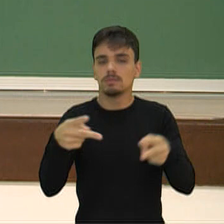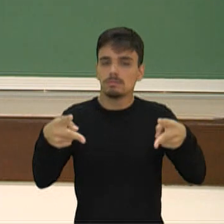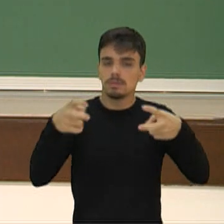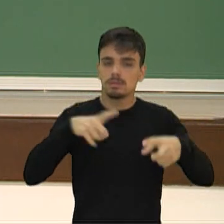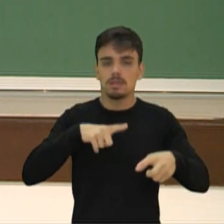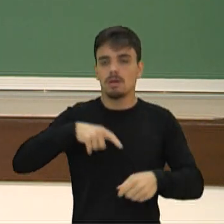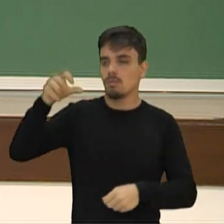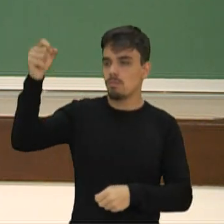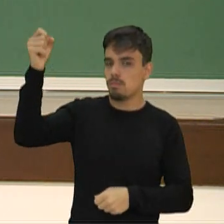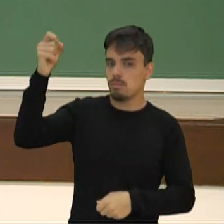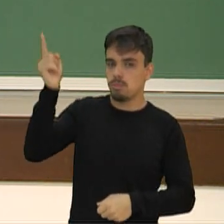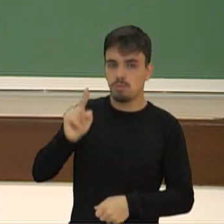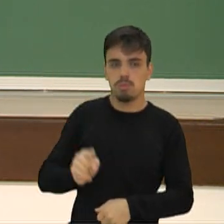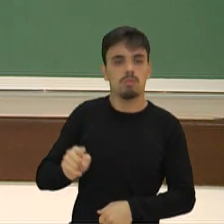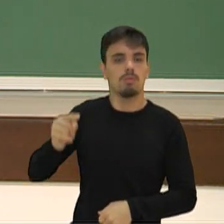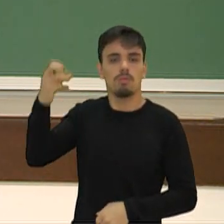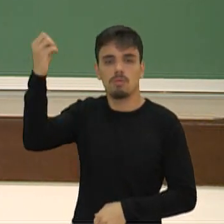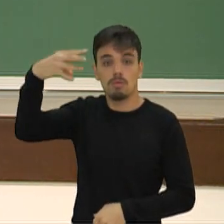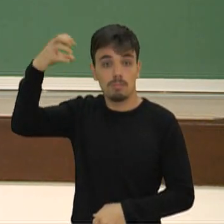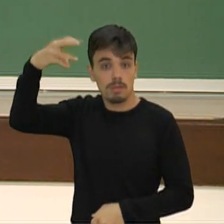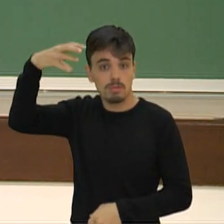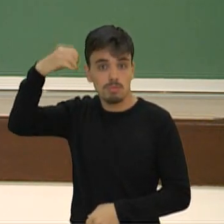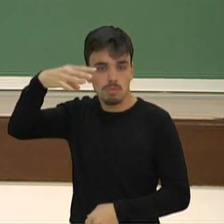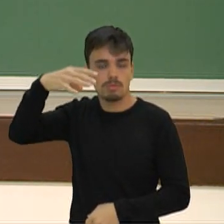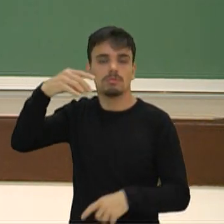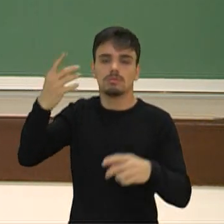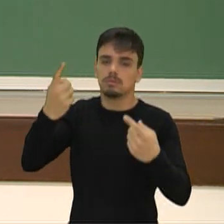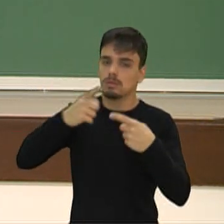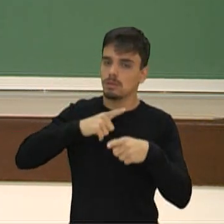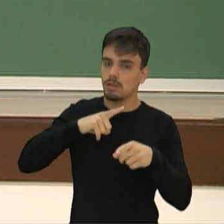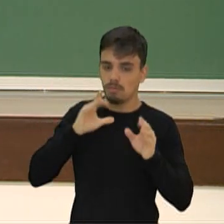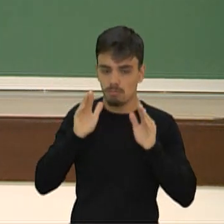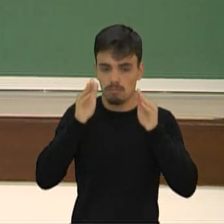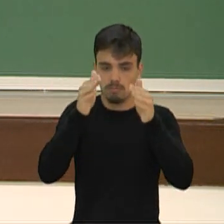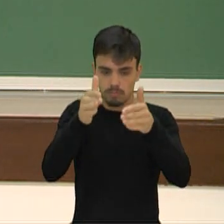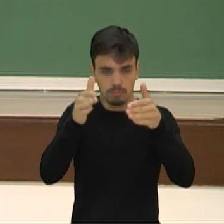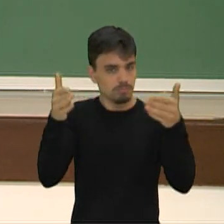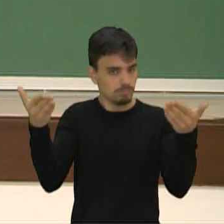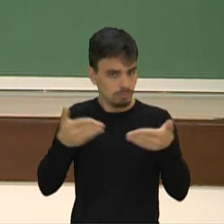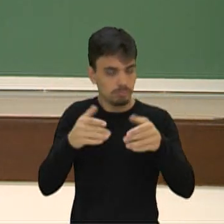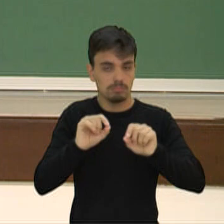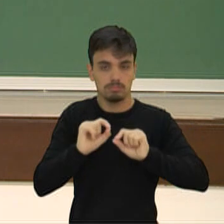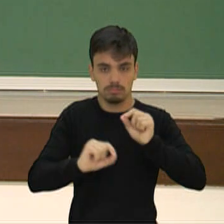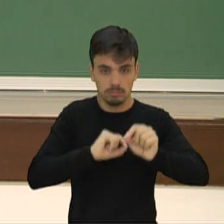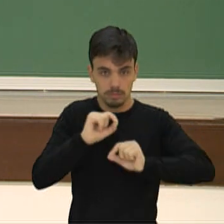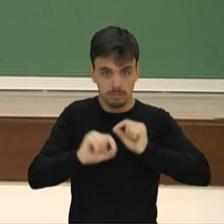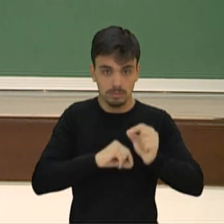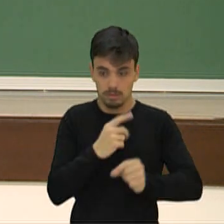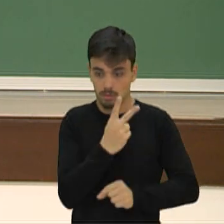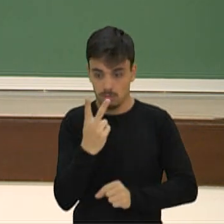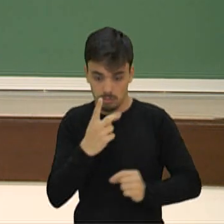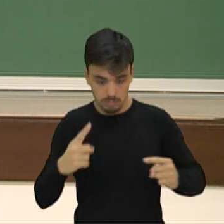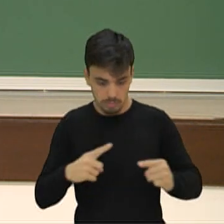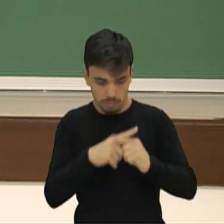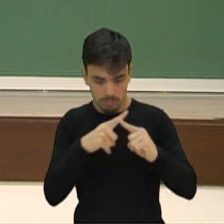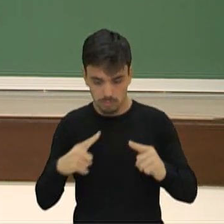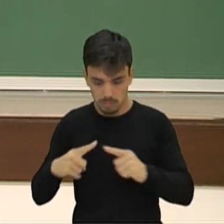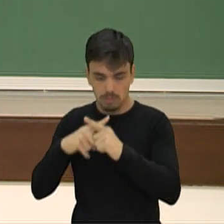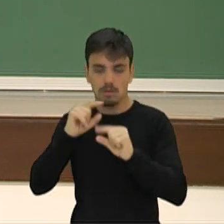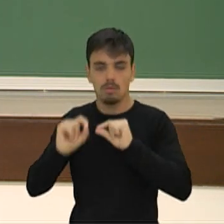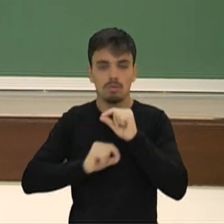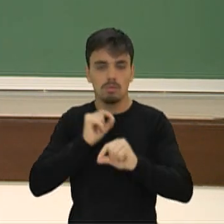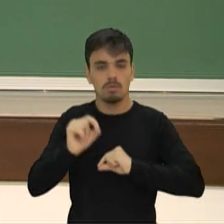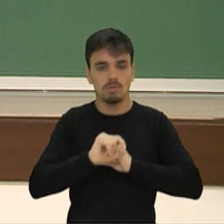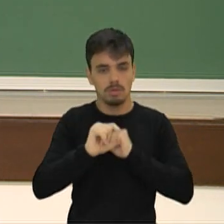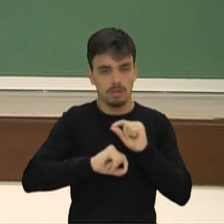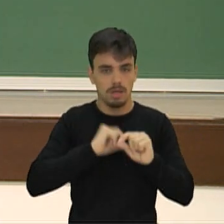raios luminosos que eles acabam convergindo para um determinado ponto, certo? Então, se dois raios luminosos pelo menos se cruzam, a imagem ela é dita